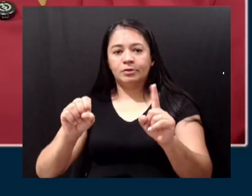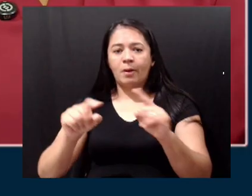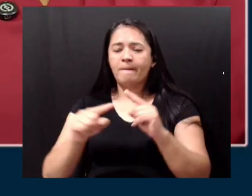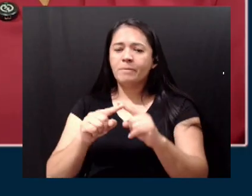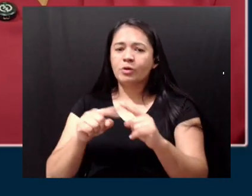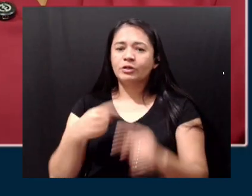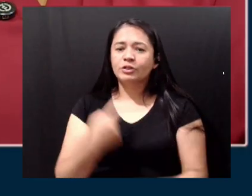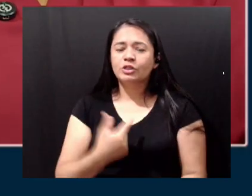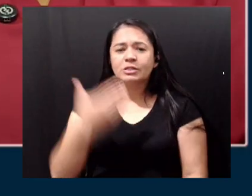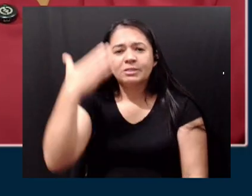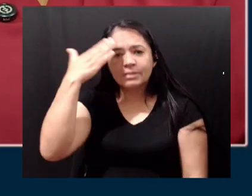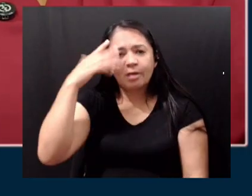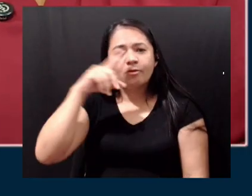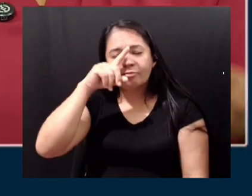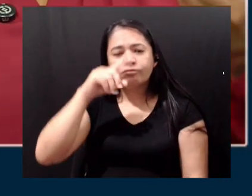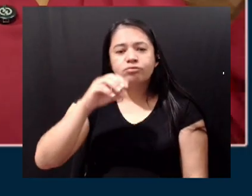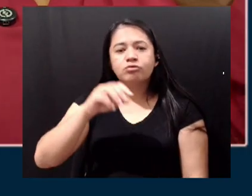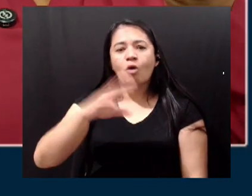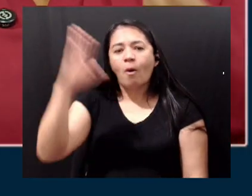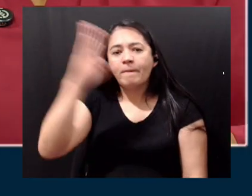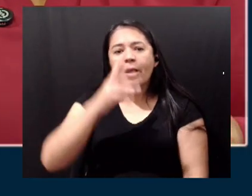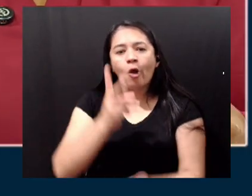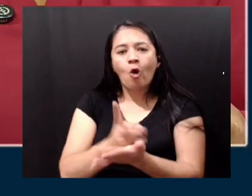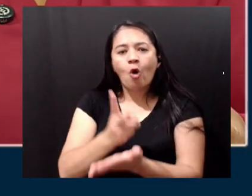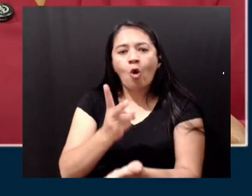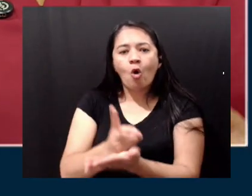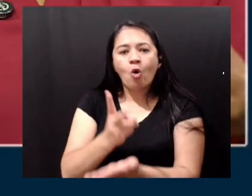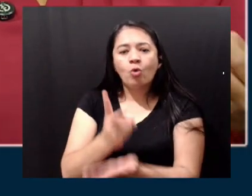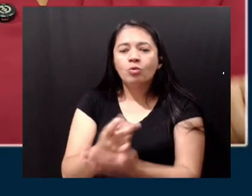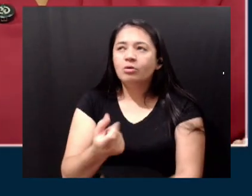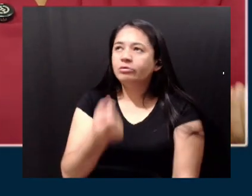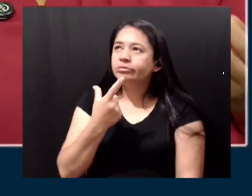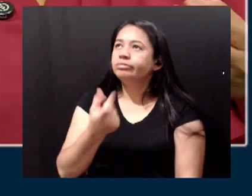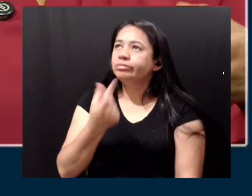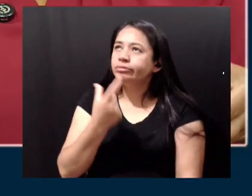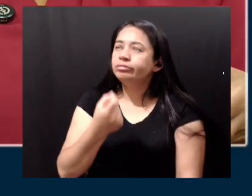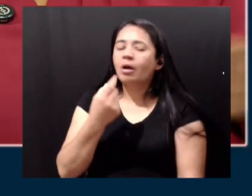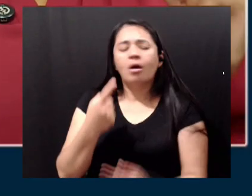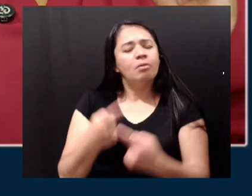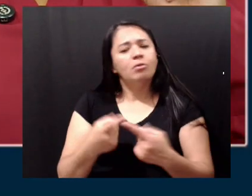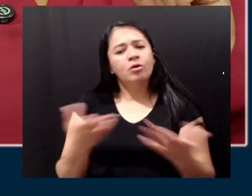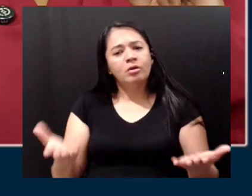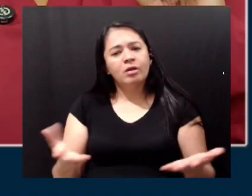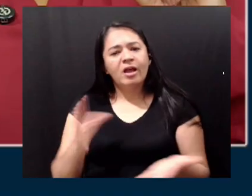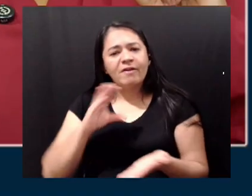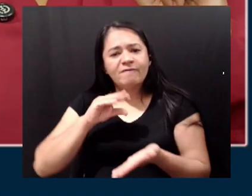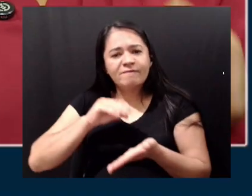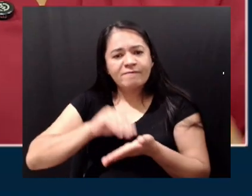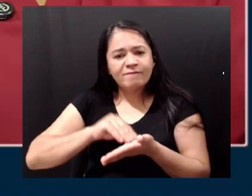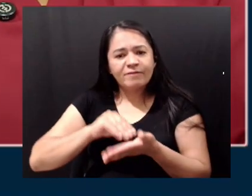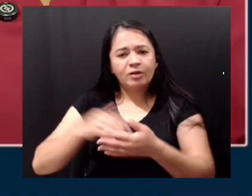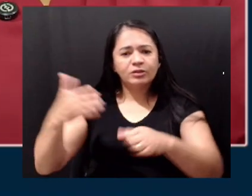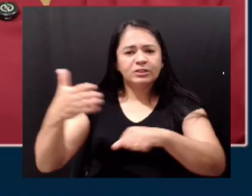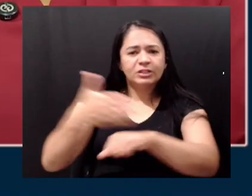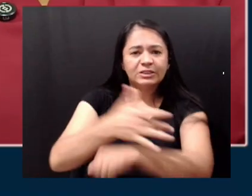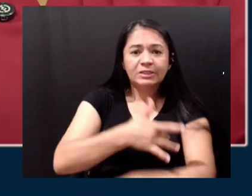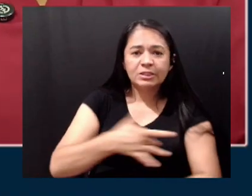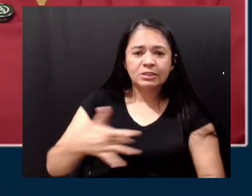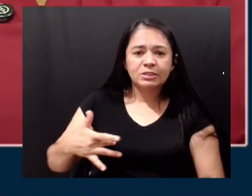os brasileiros continuam se automedicando tanto? É falta de acesso à saúde ou